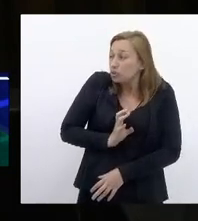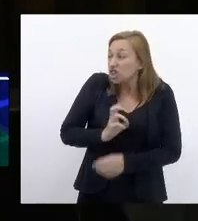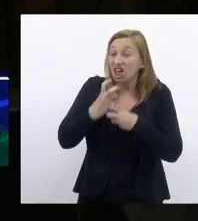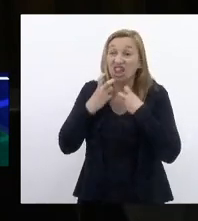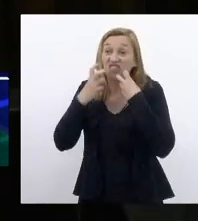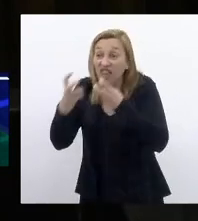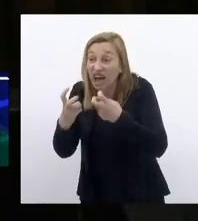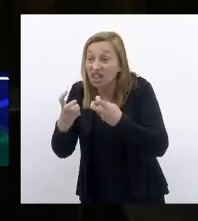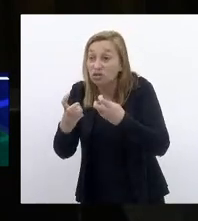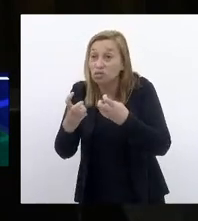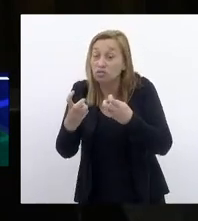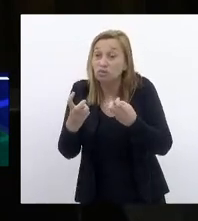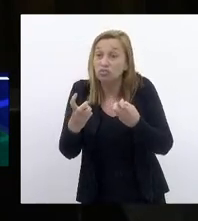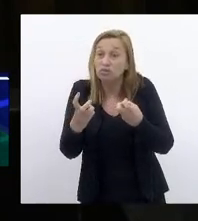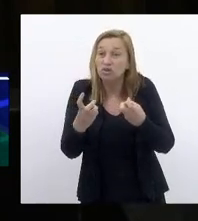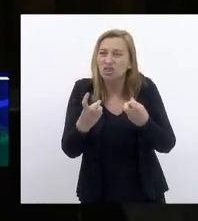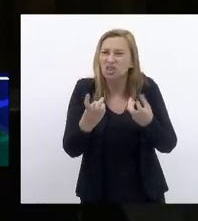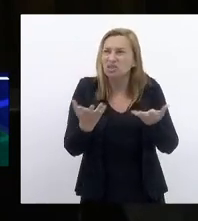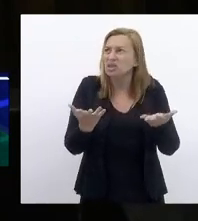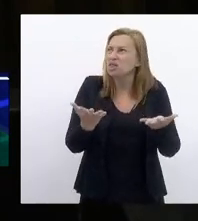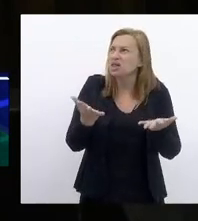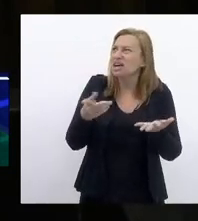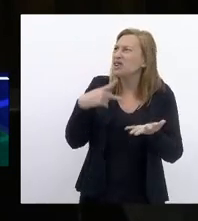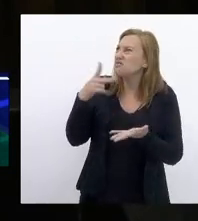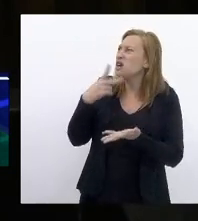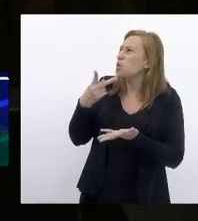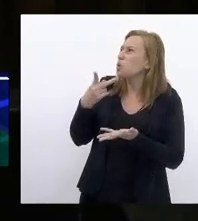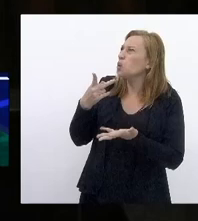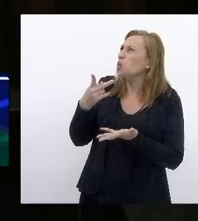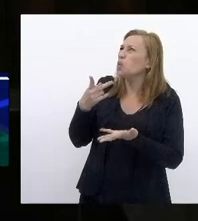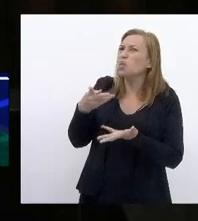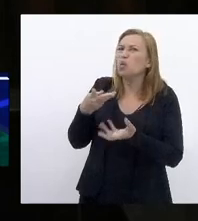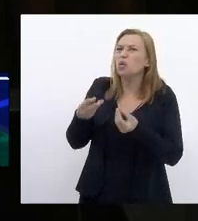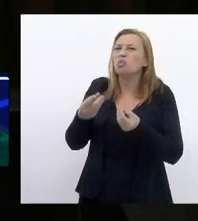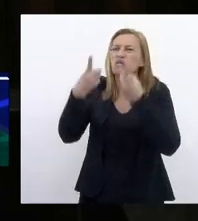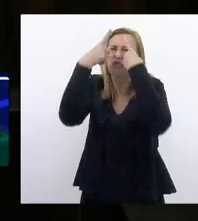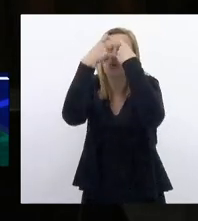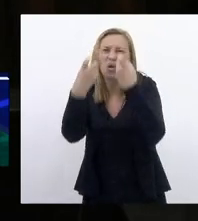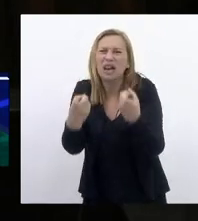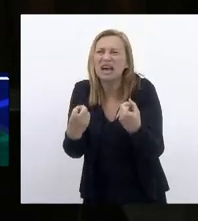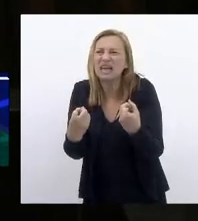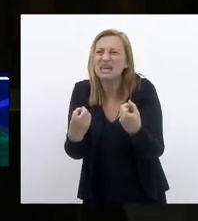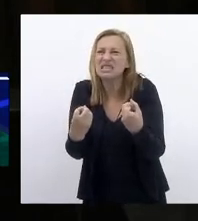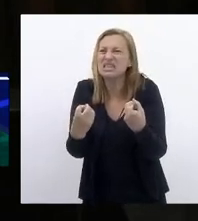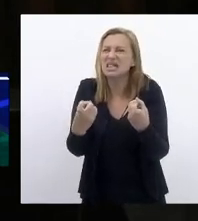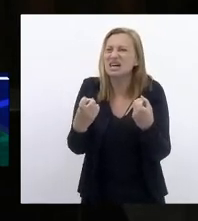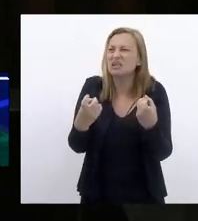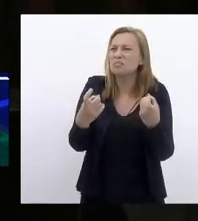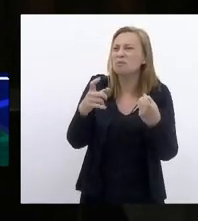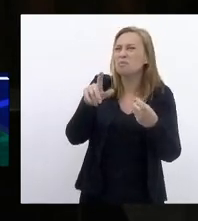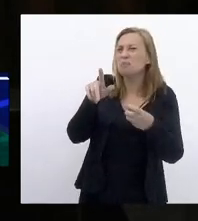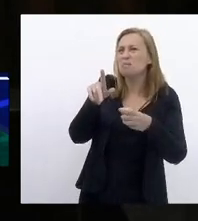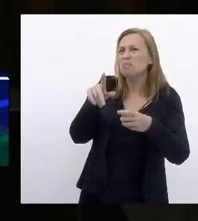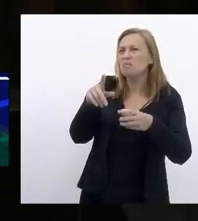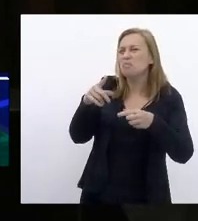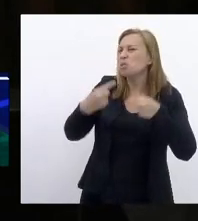ter praticado algo que ela classificou como violência parlamentar,